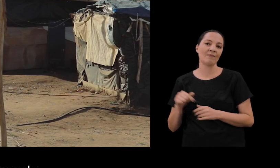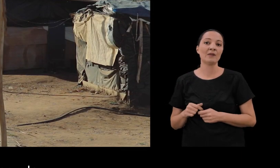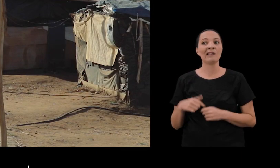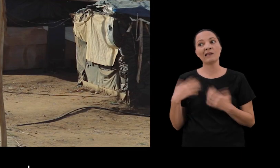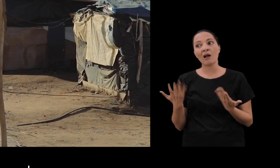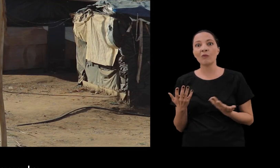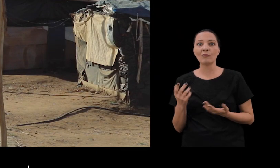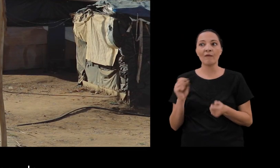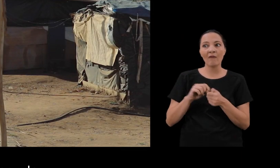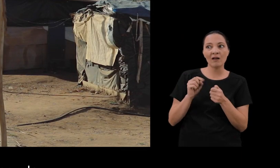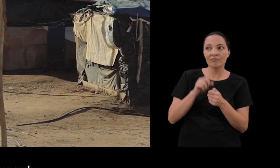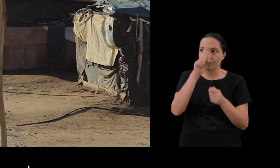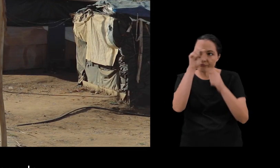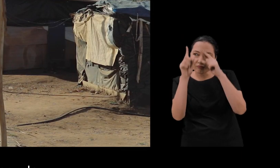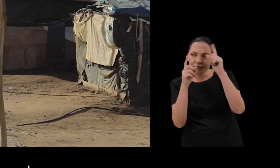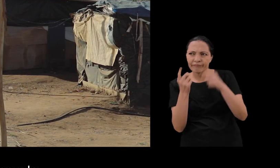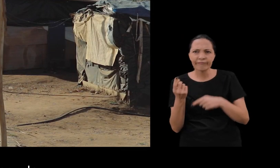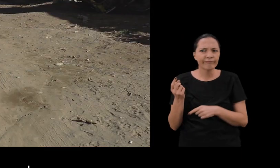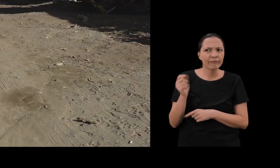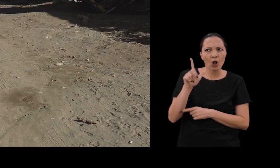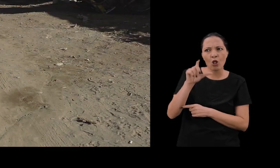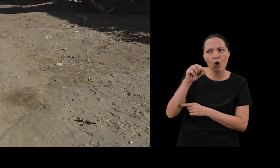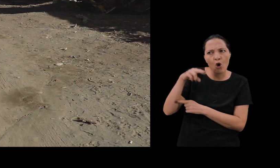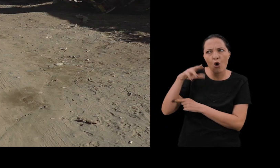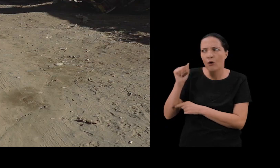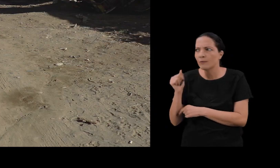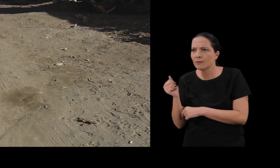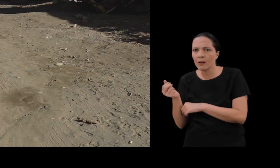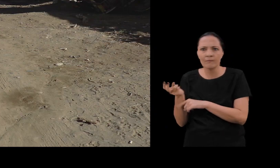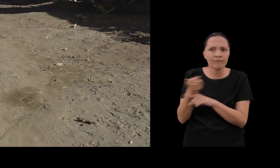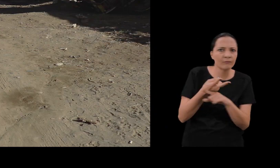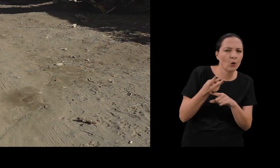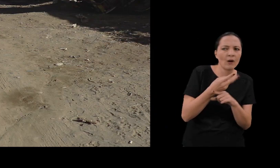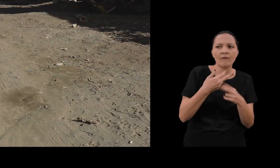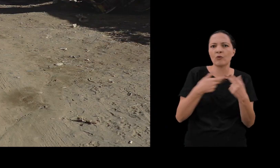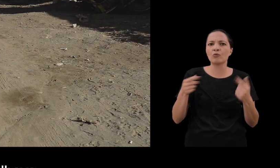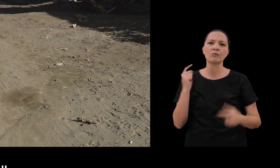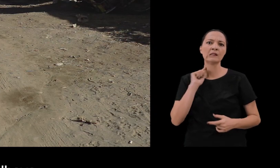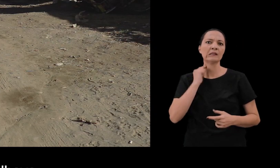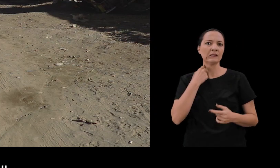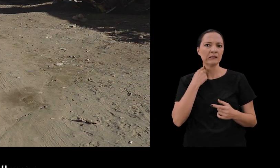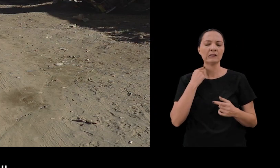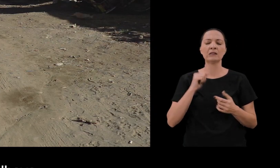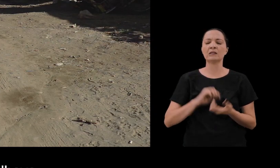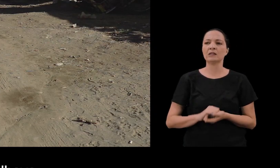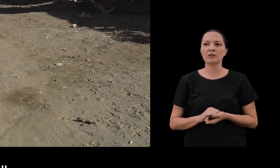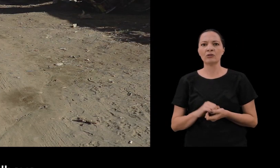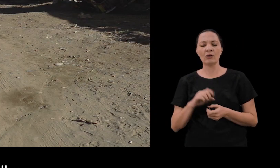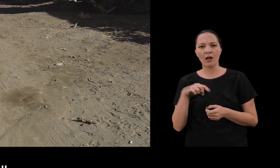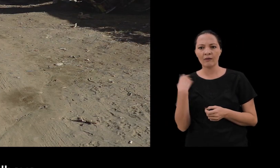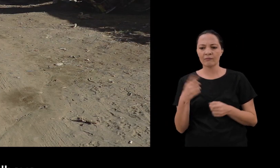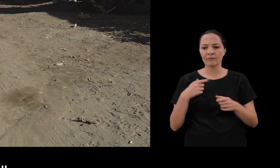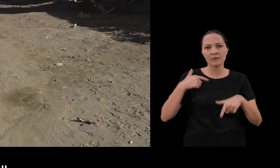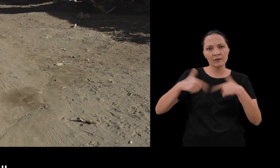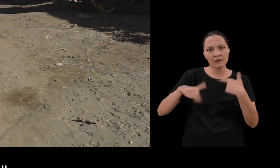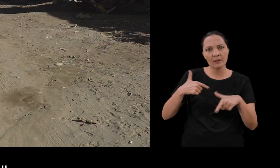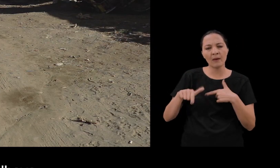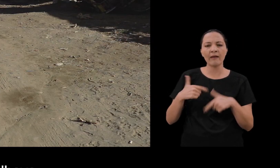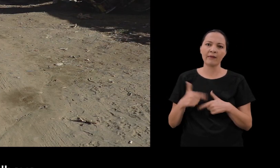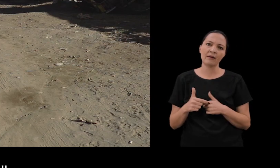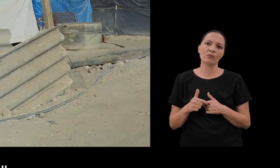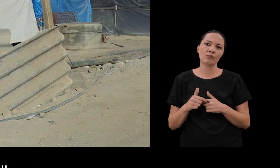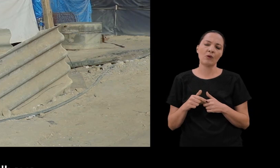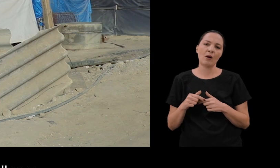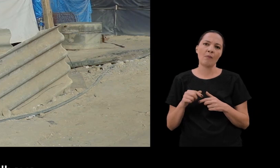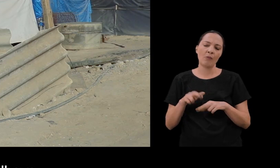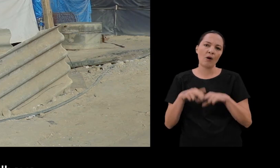foi improvisando, né? Com um pedaço de lona, o que achando no lixo, né? Que a gente estava trabalhando,